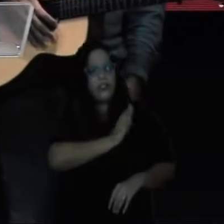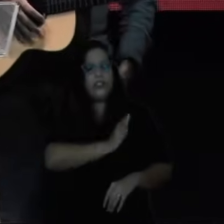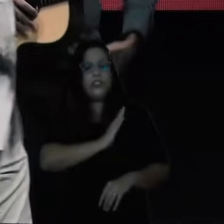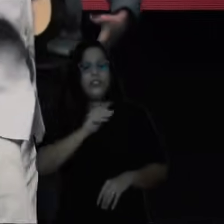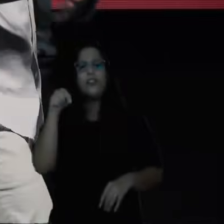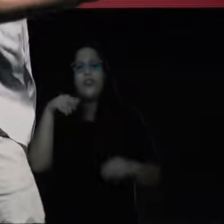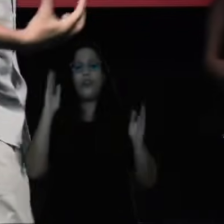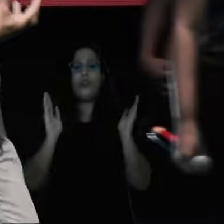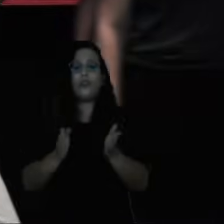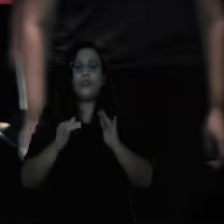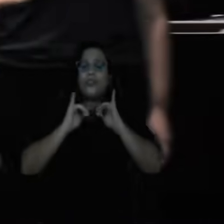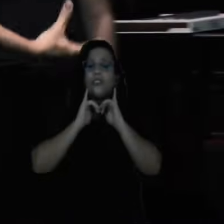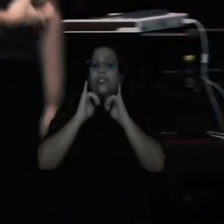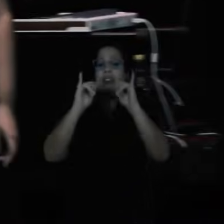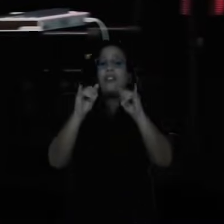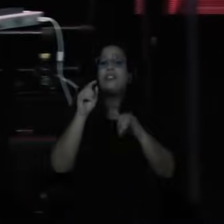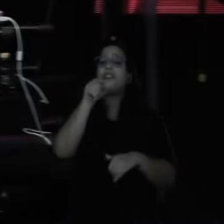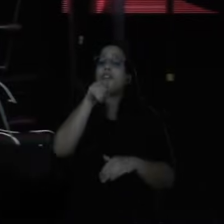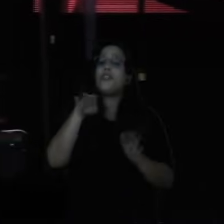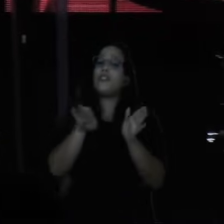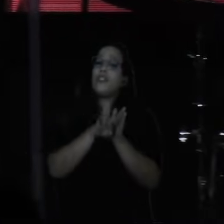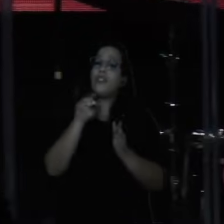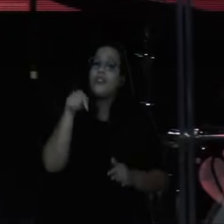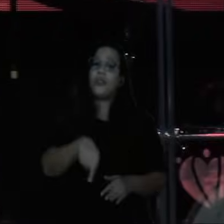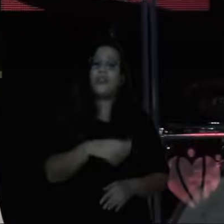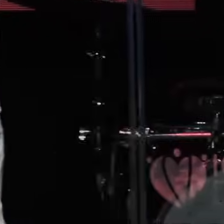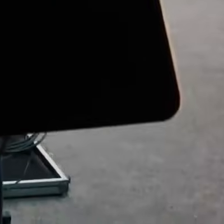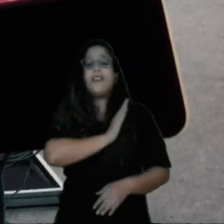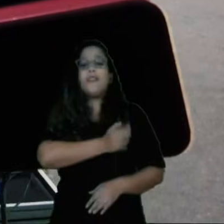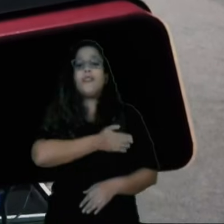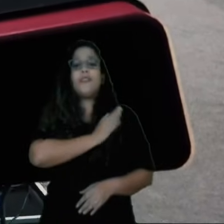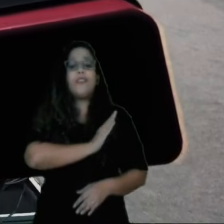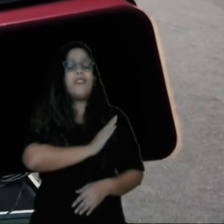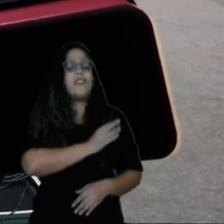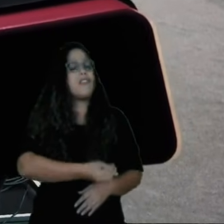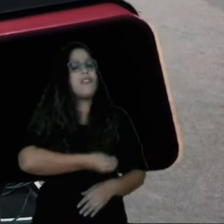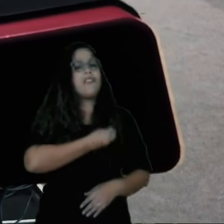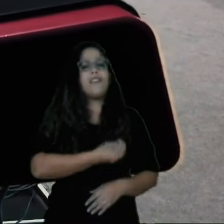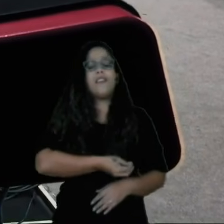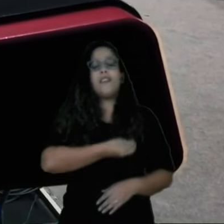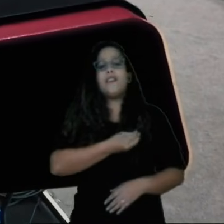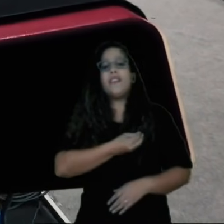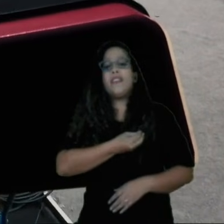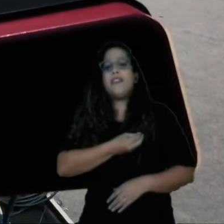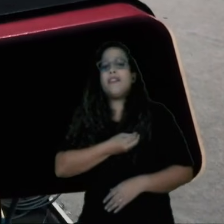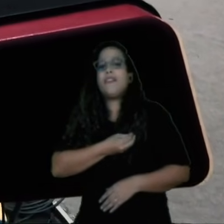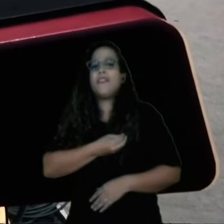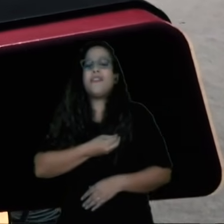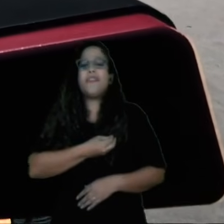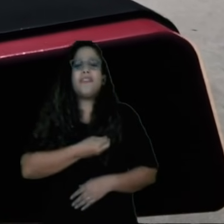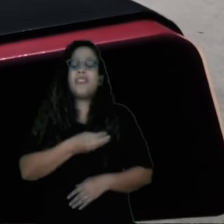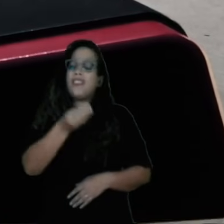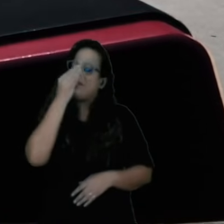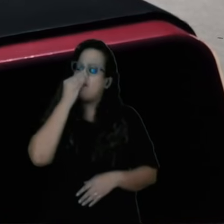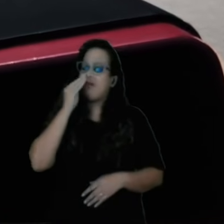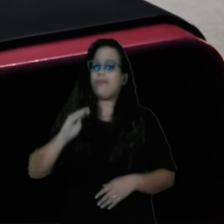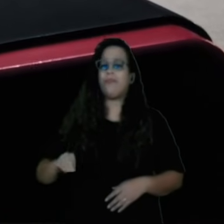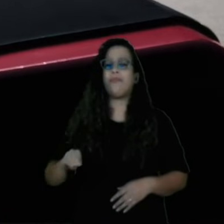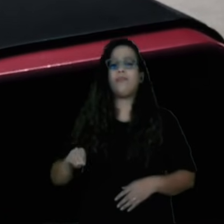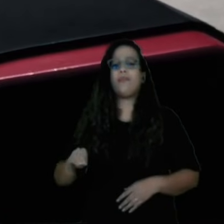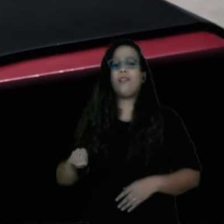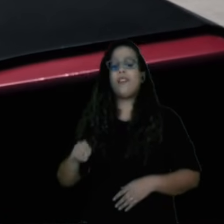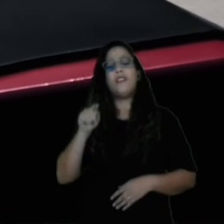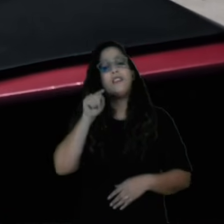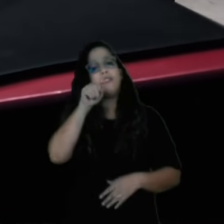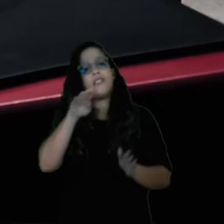quero declarar, se você chegou aqui com um coração vivendo esse espírito de rejeição, se